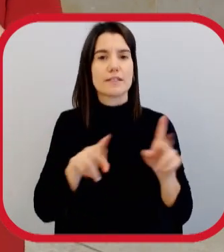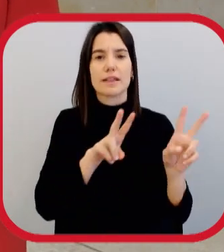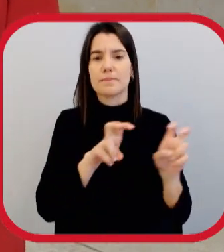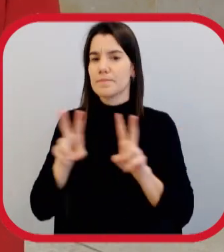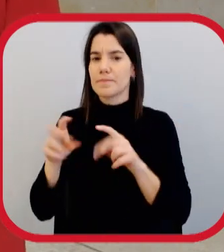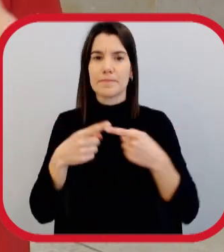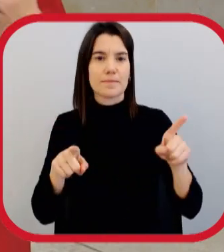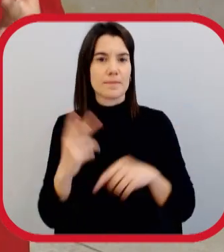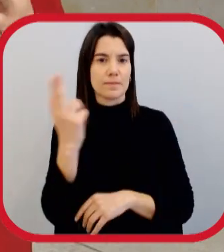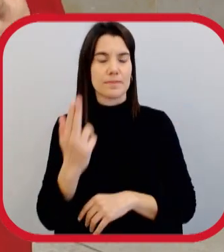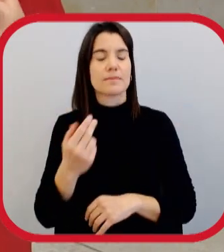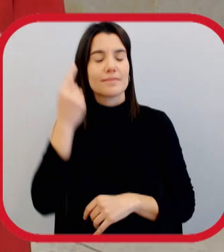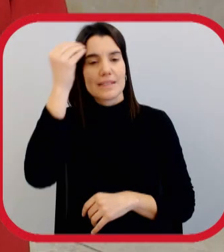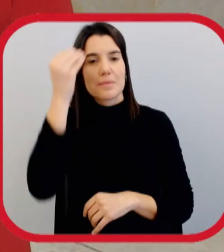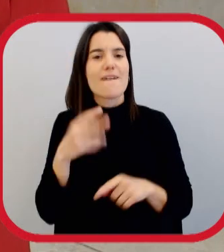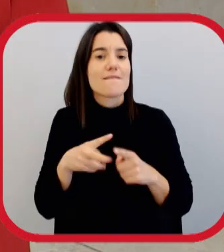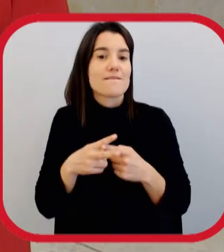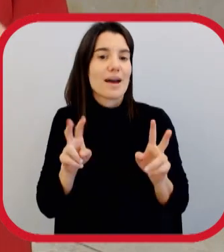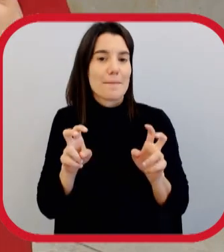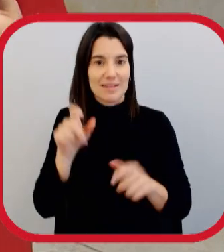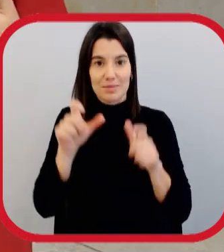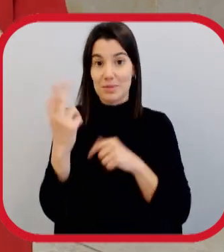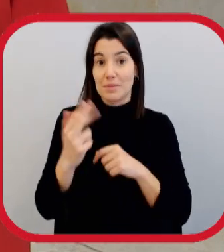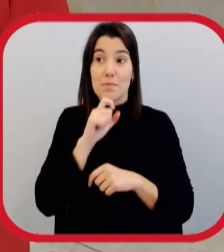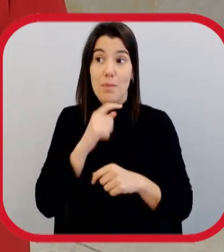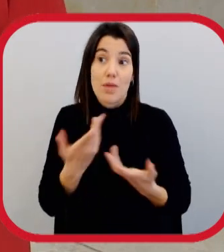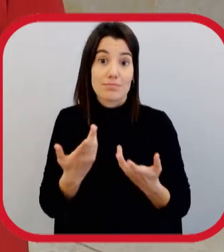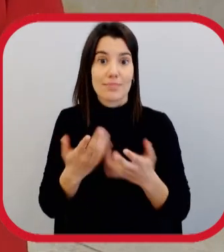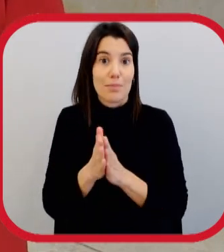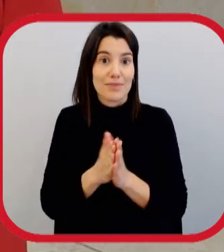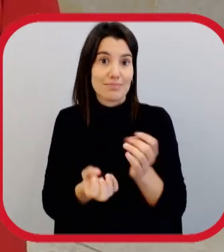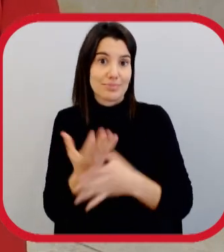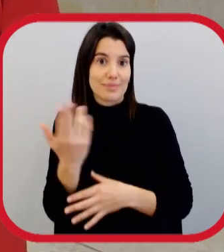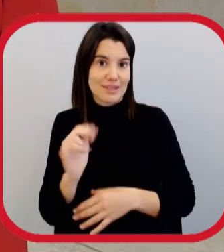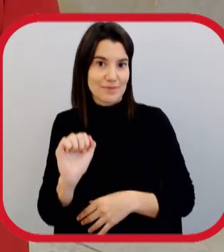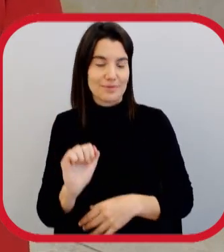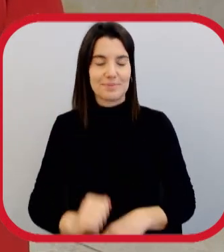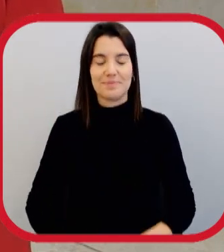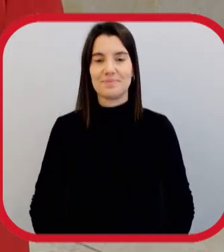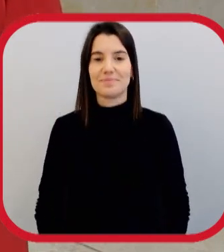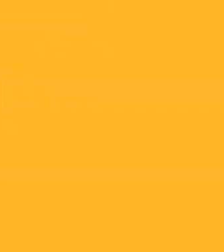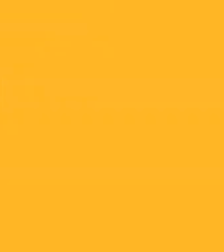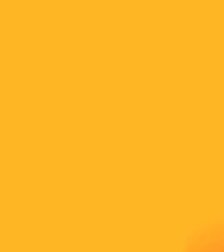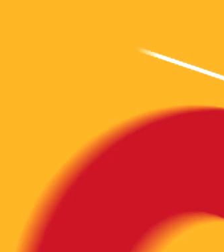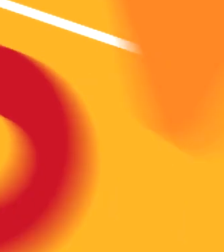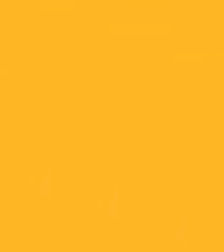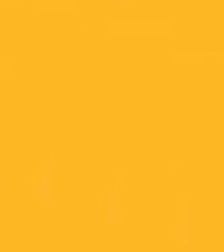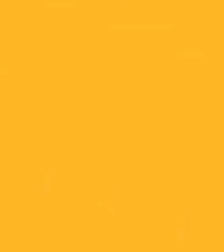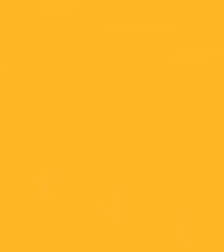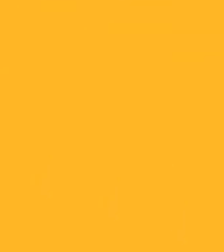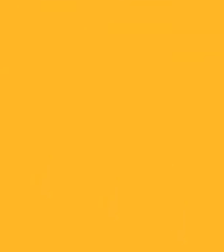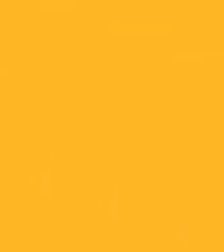vamos perceber a diferença entre os dois tipos de arte e descobrir as ferramentas que os artistas podem utilizar para conceber as suas obras.